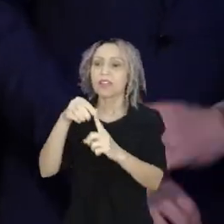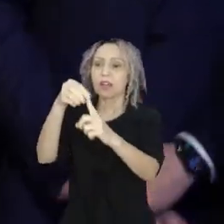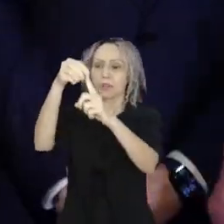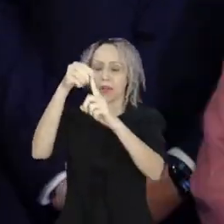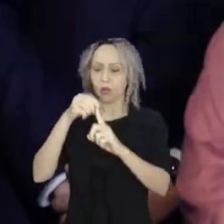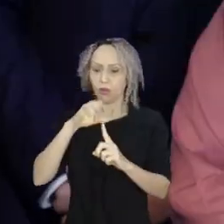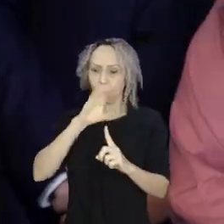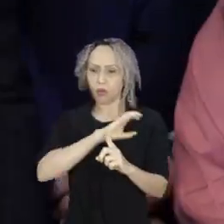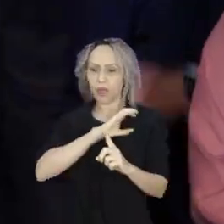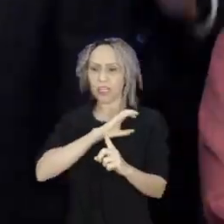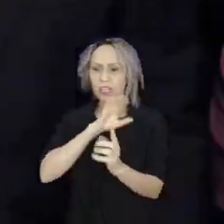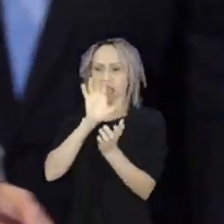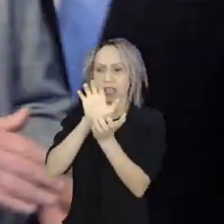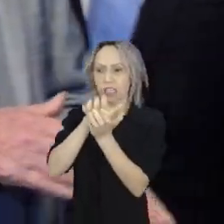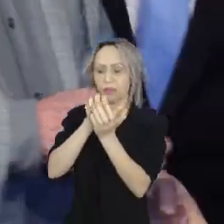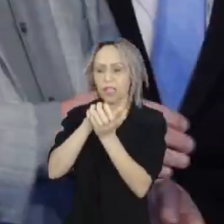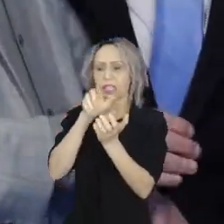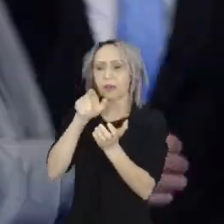de Paula.